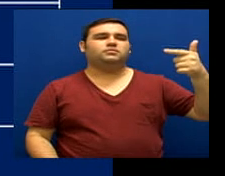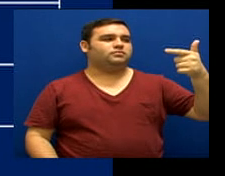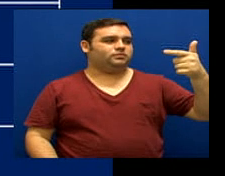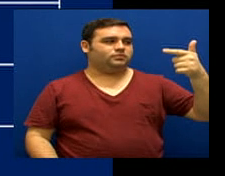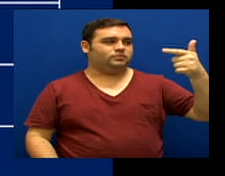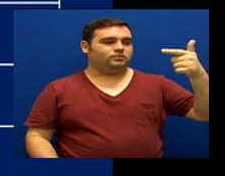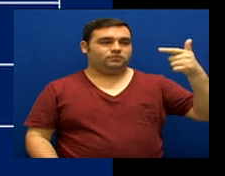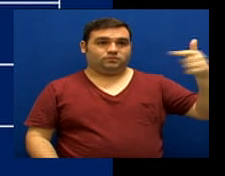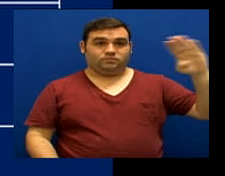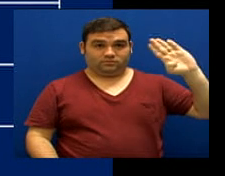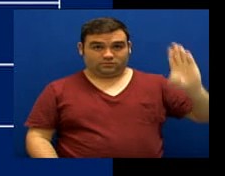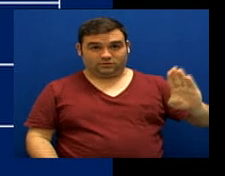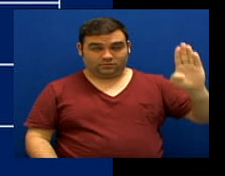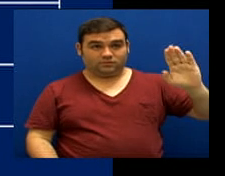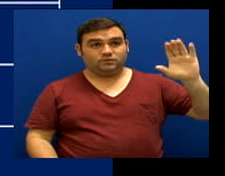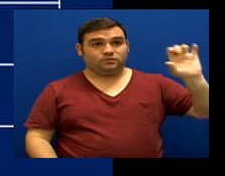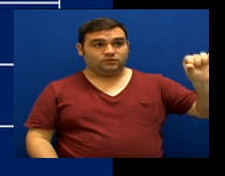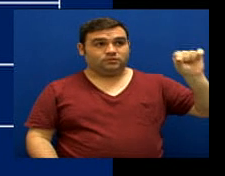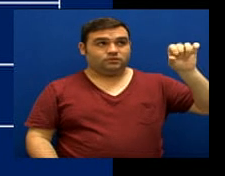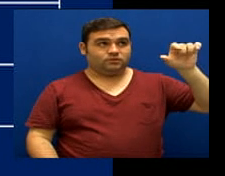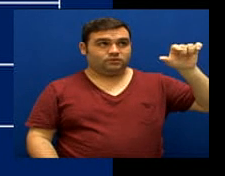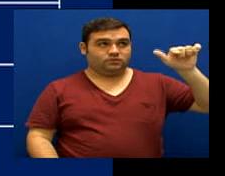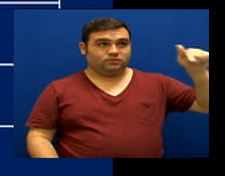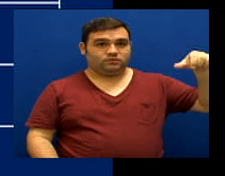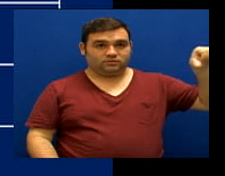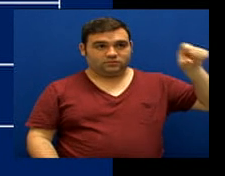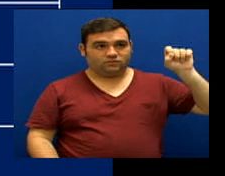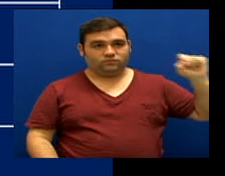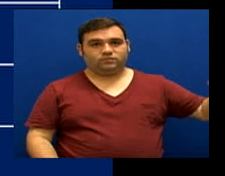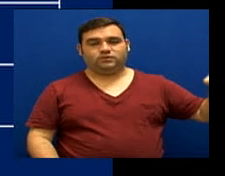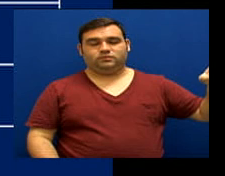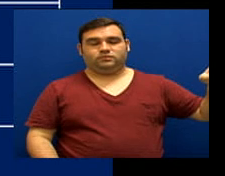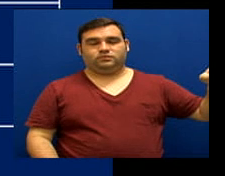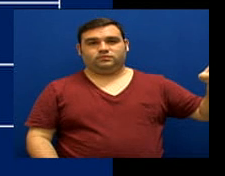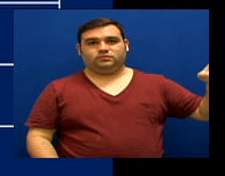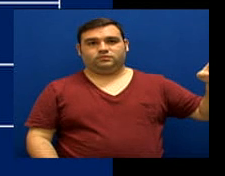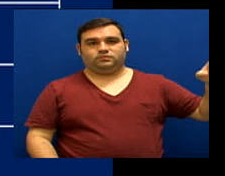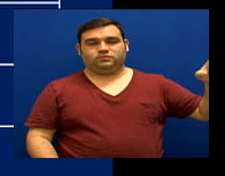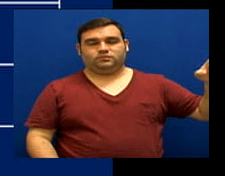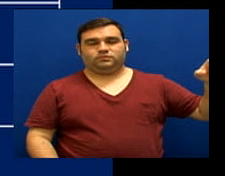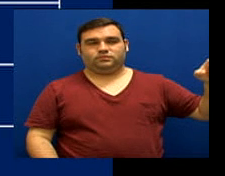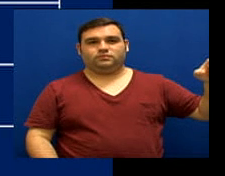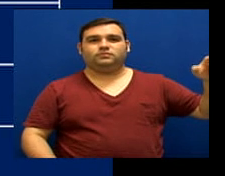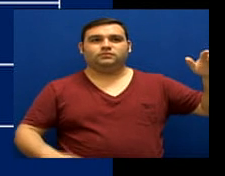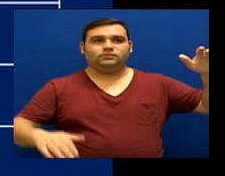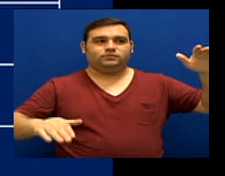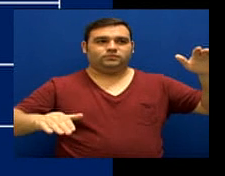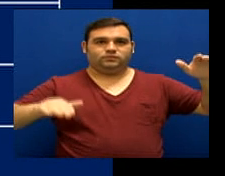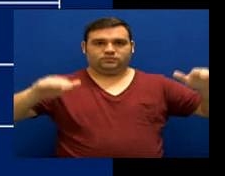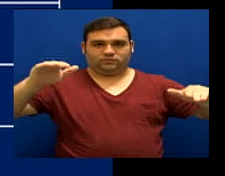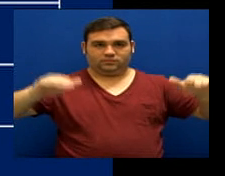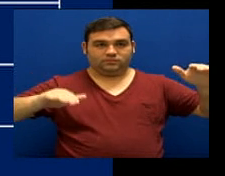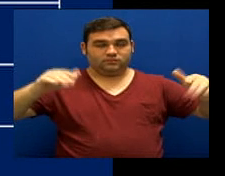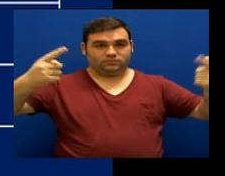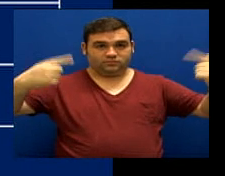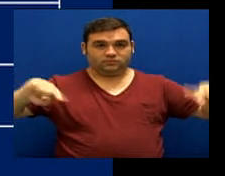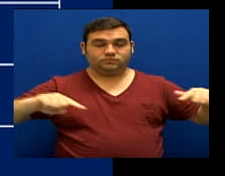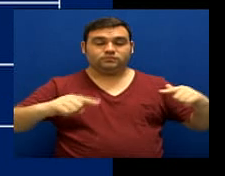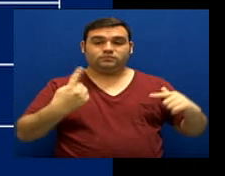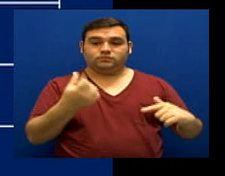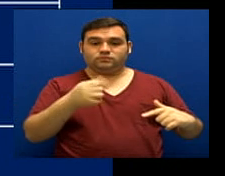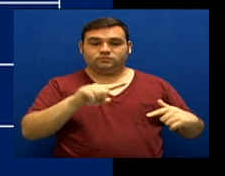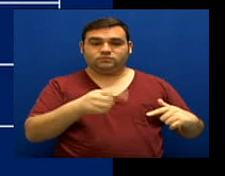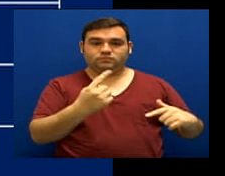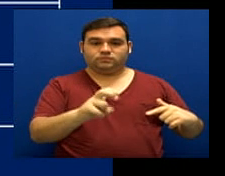milhões oitocentos e setenta e nove mil avaliação líquida de 16